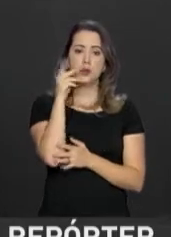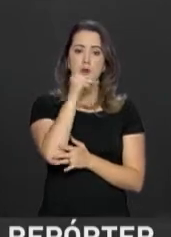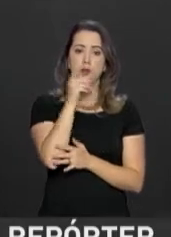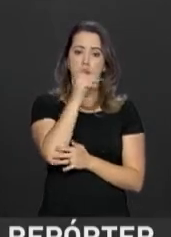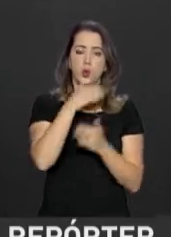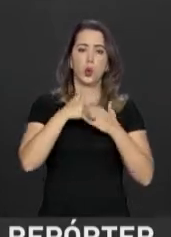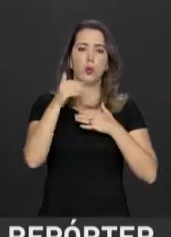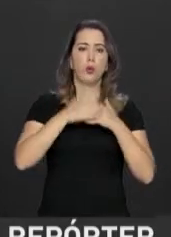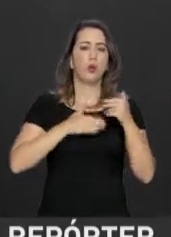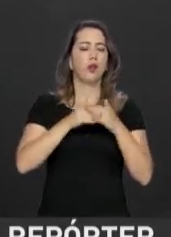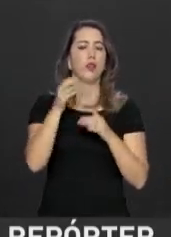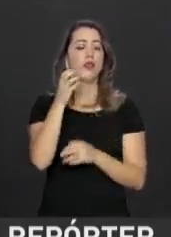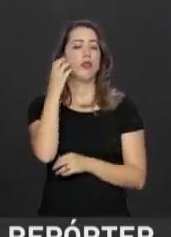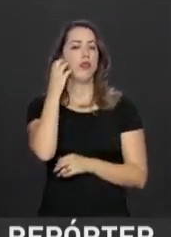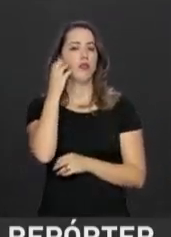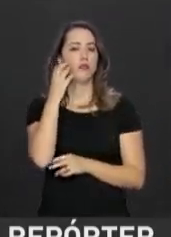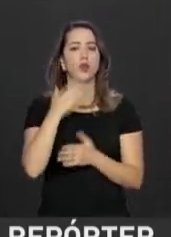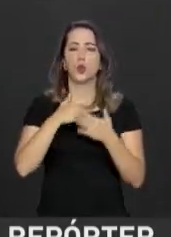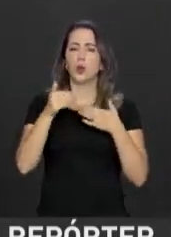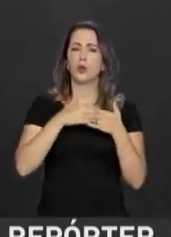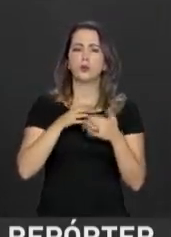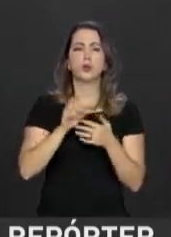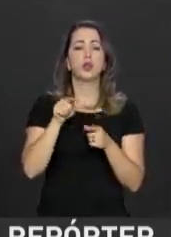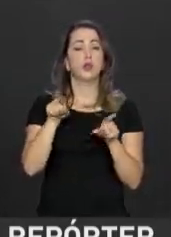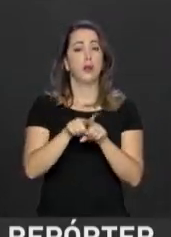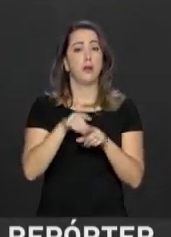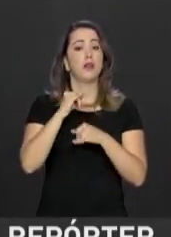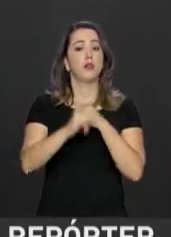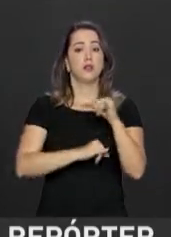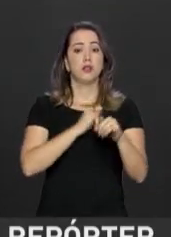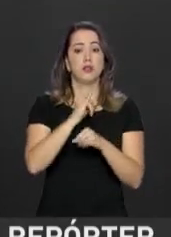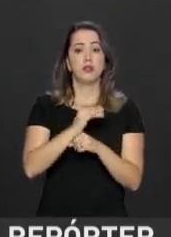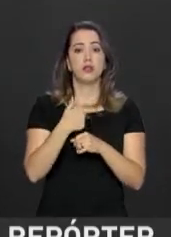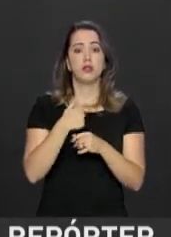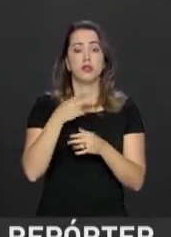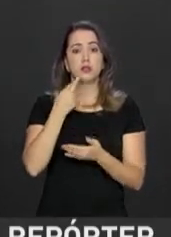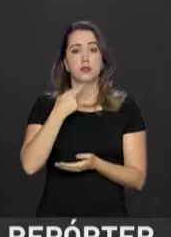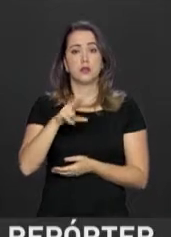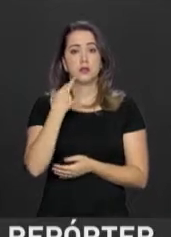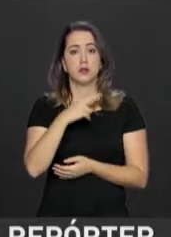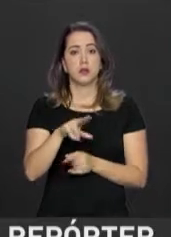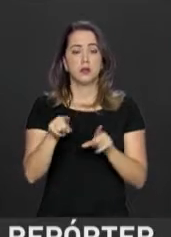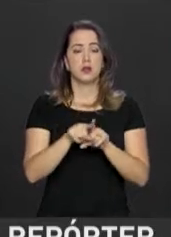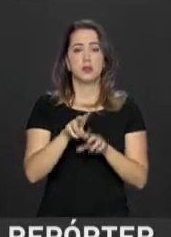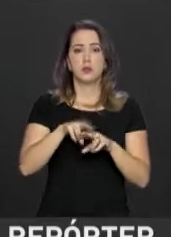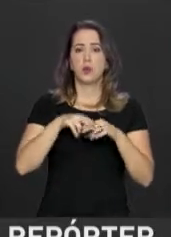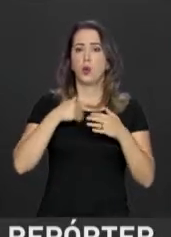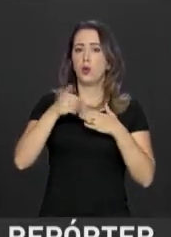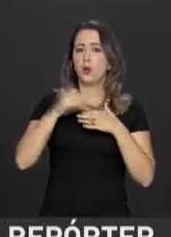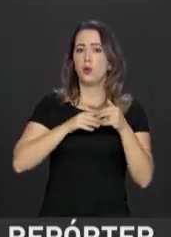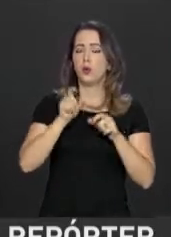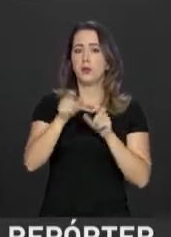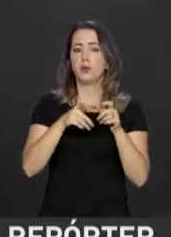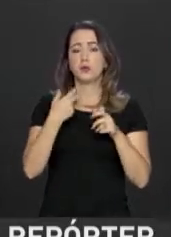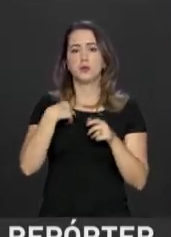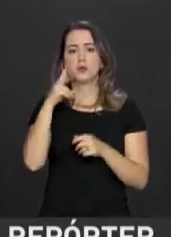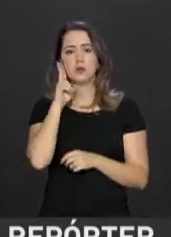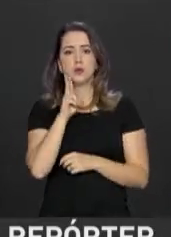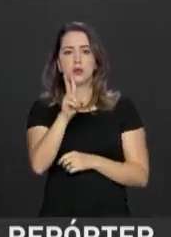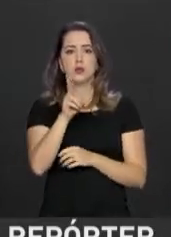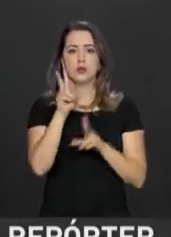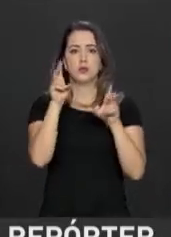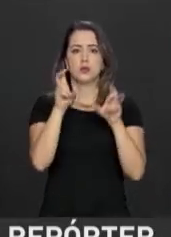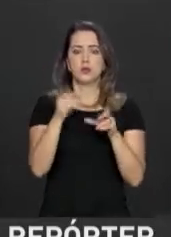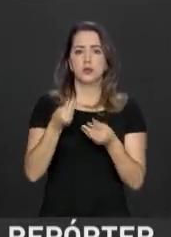telefone o serviço também funciona pela internet as denúncias recebidas por qualquer meio são analisadas